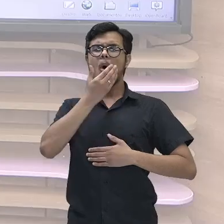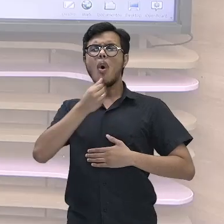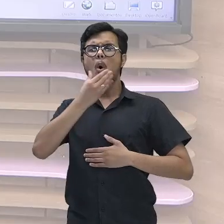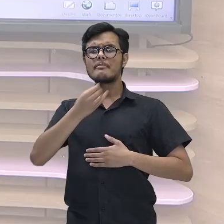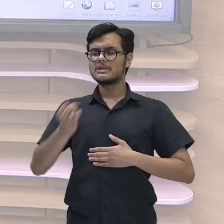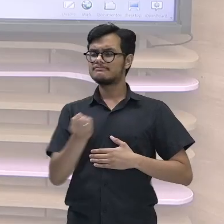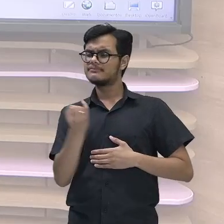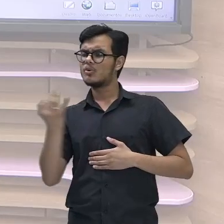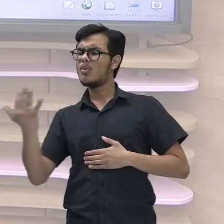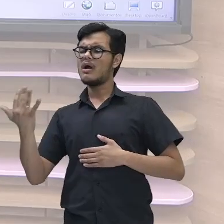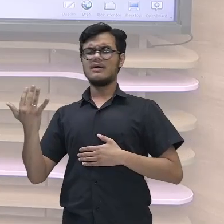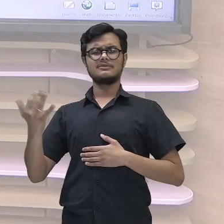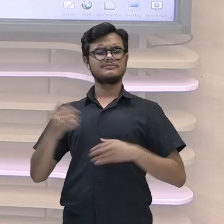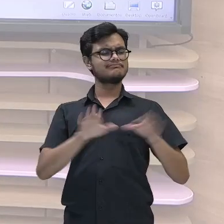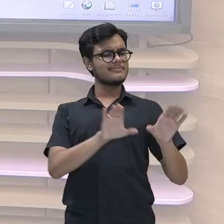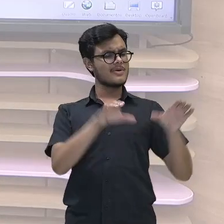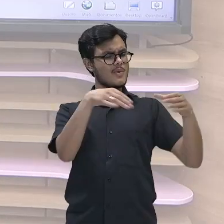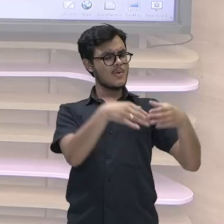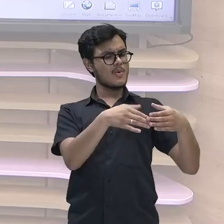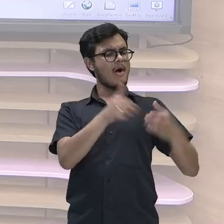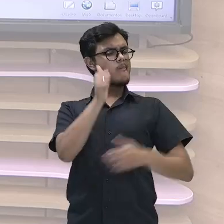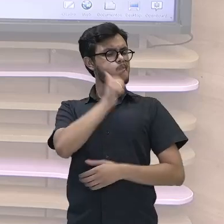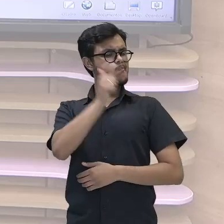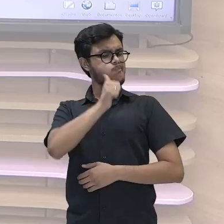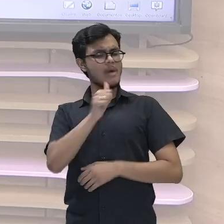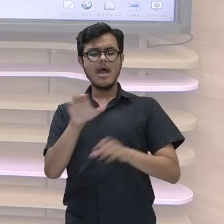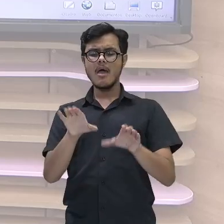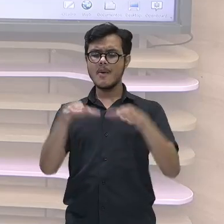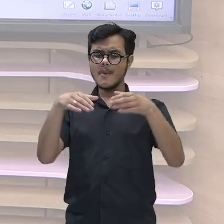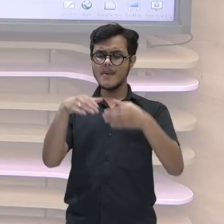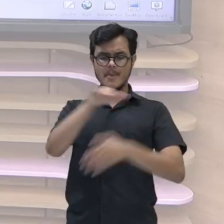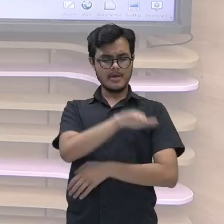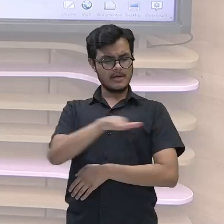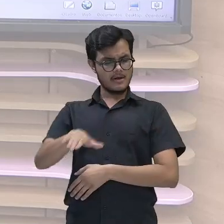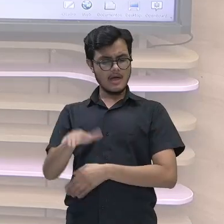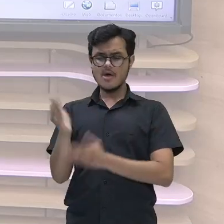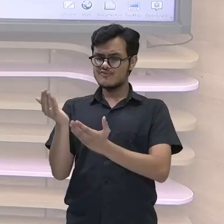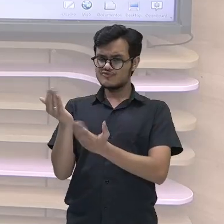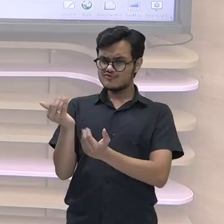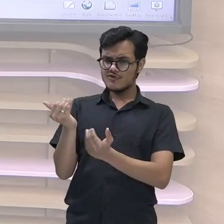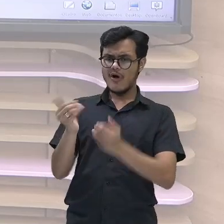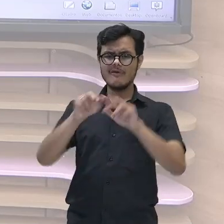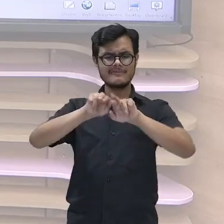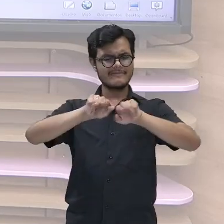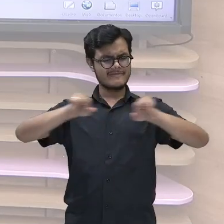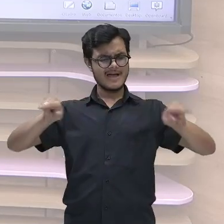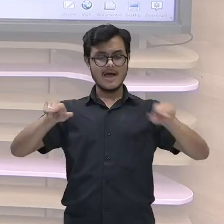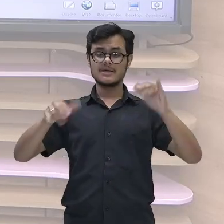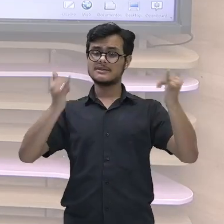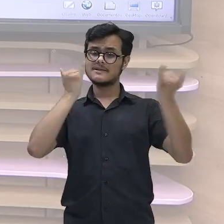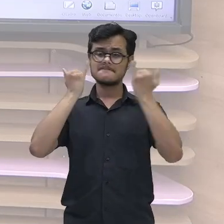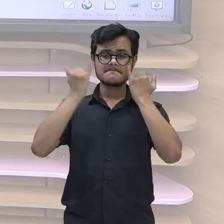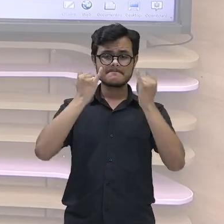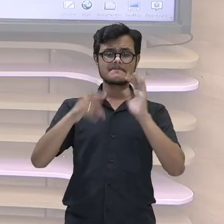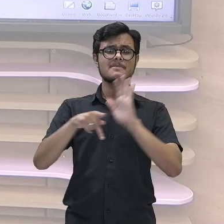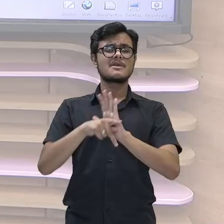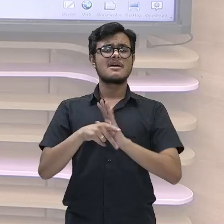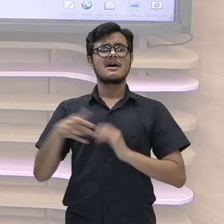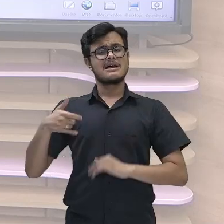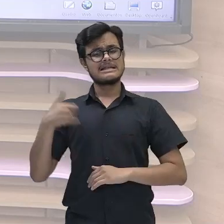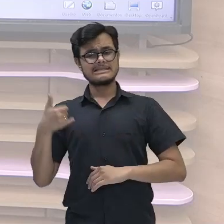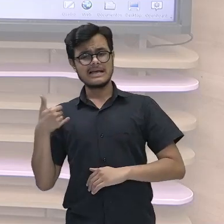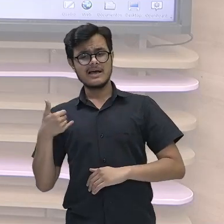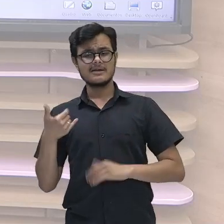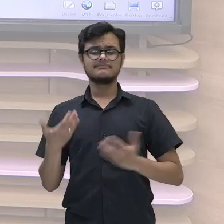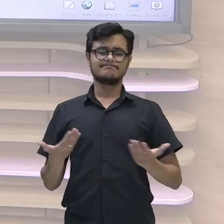mulheres, a idade, os grupos, né, de crianças, de adolescentes, jovens e adolescentes, de adultos, de idosos.